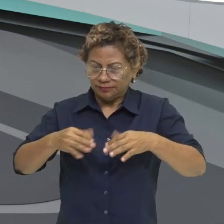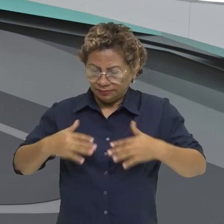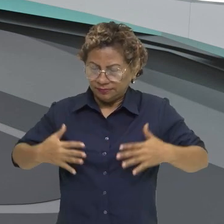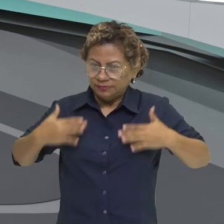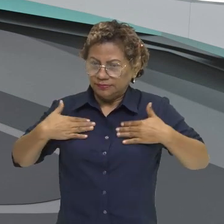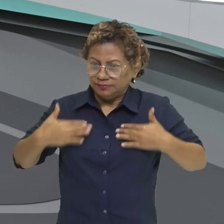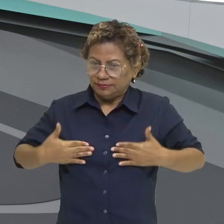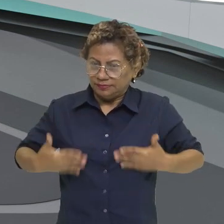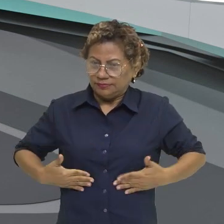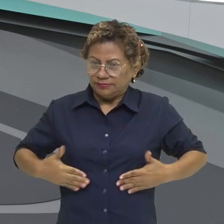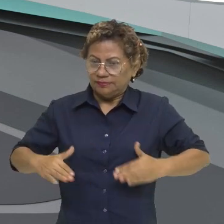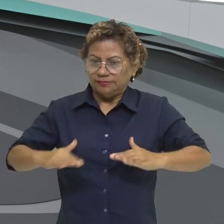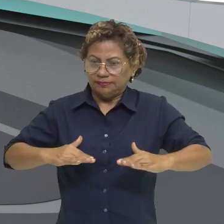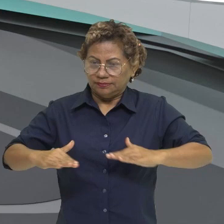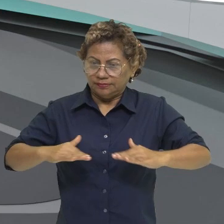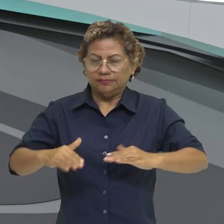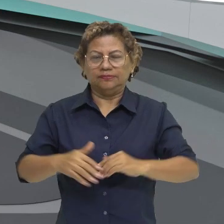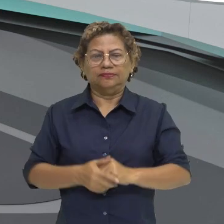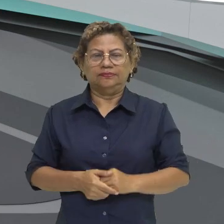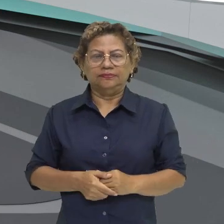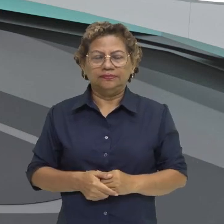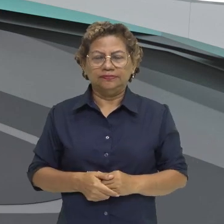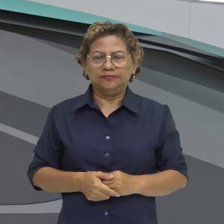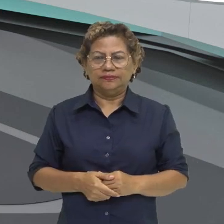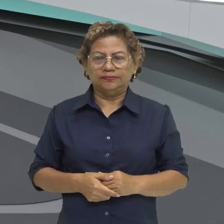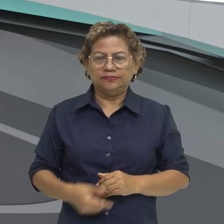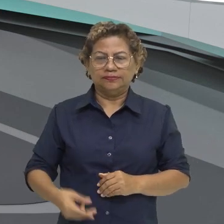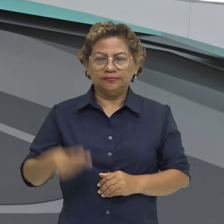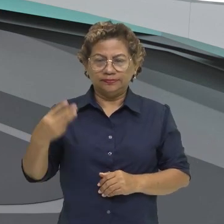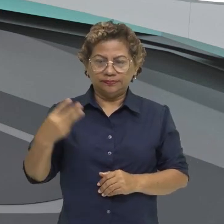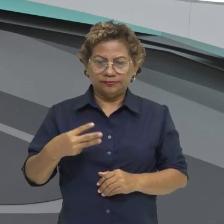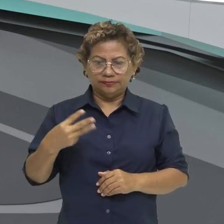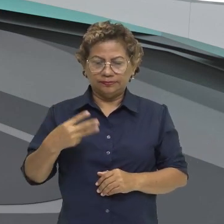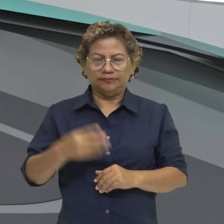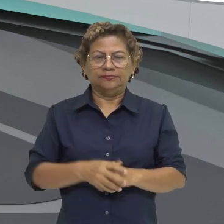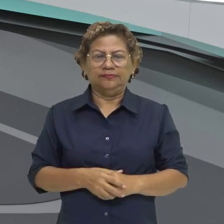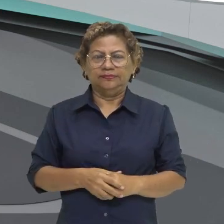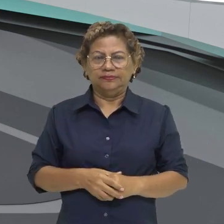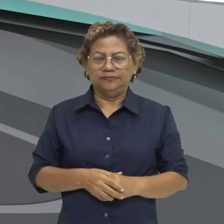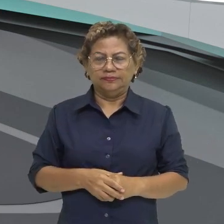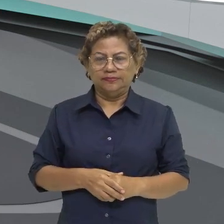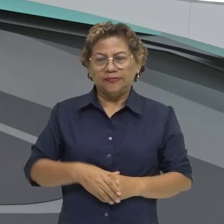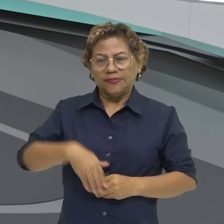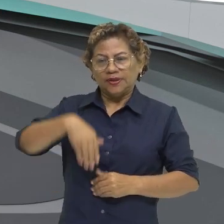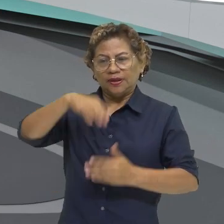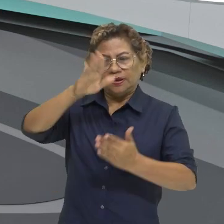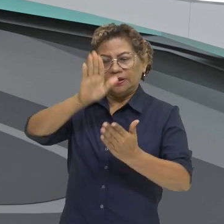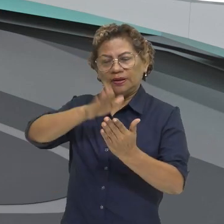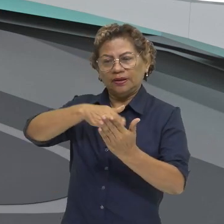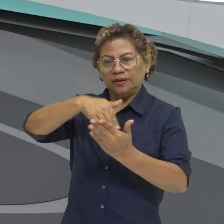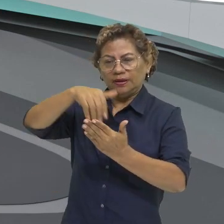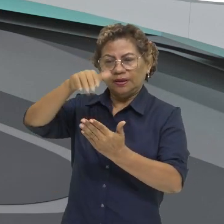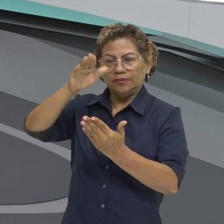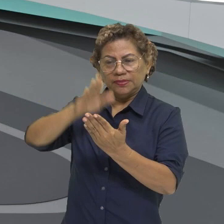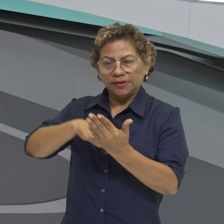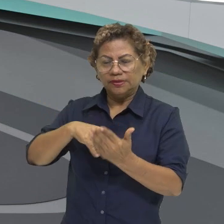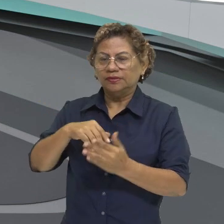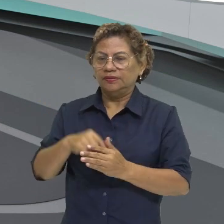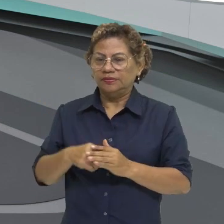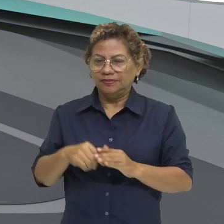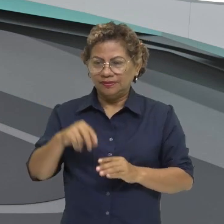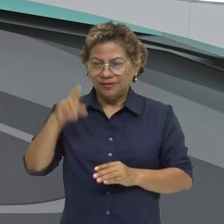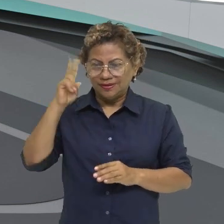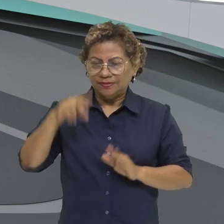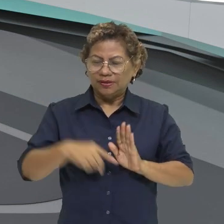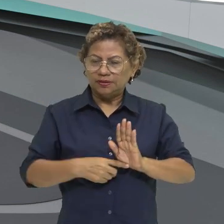o movimento ali. Terceira manifestação artística, a pintura, que nós mostramos para você, o quadro